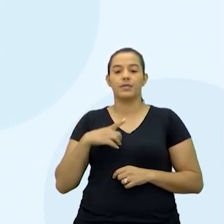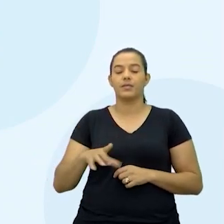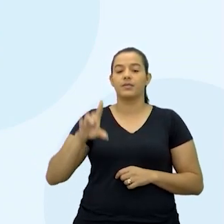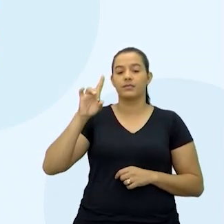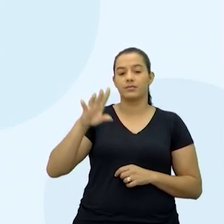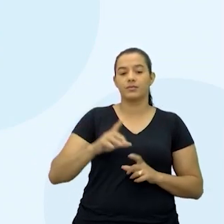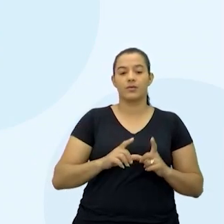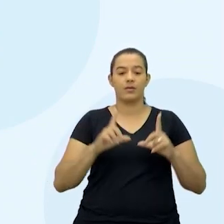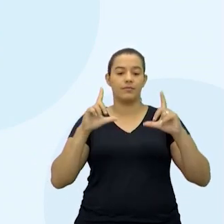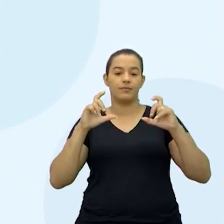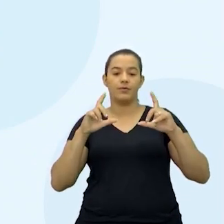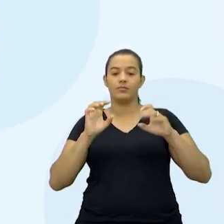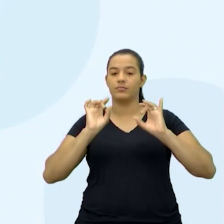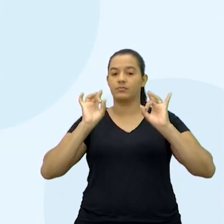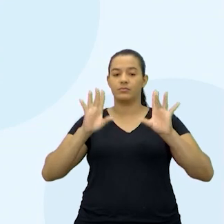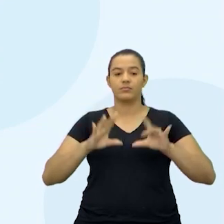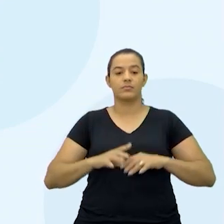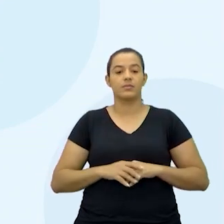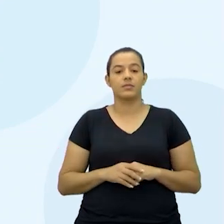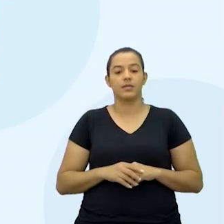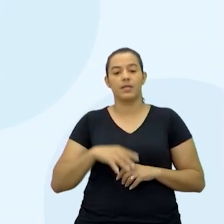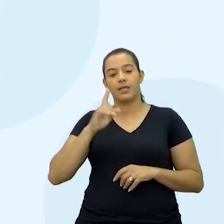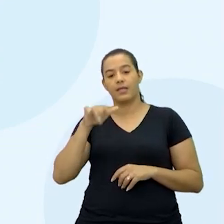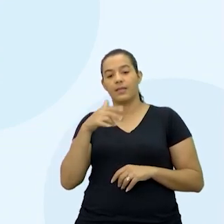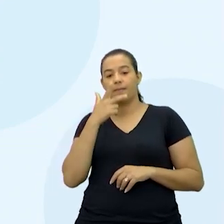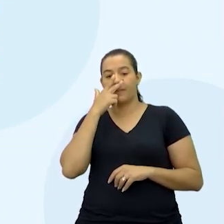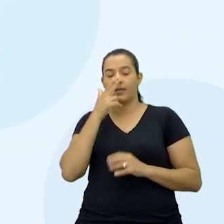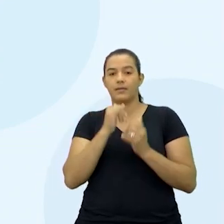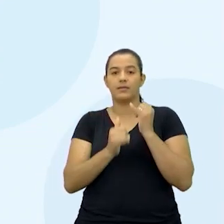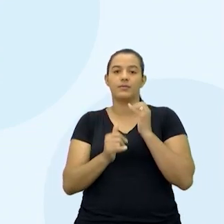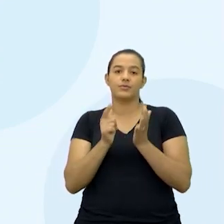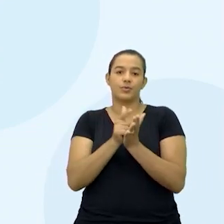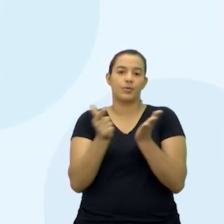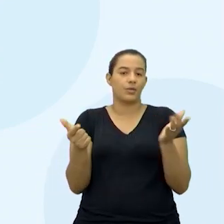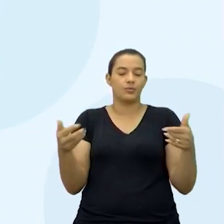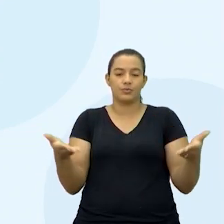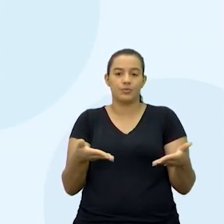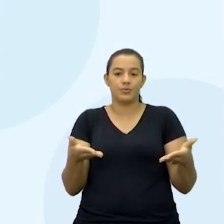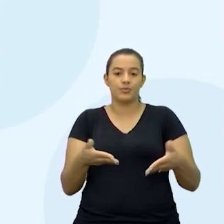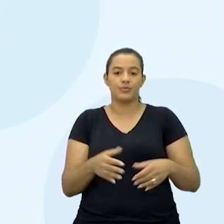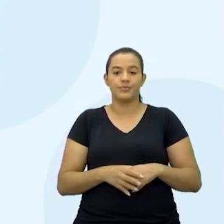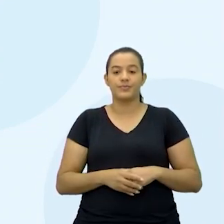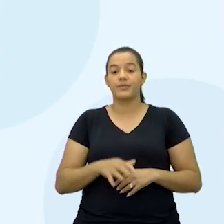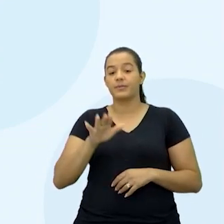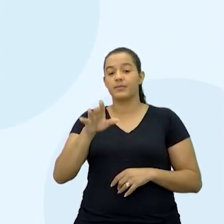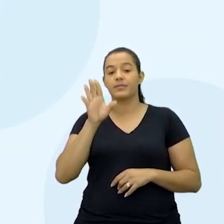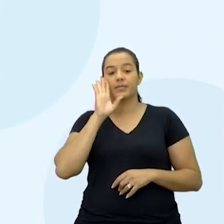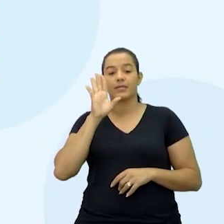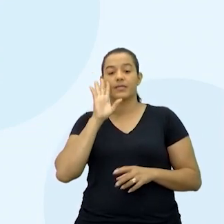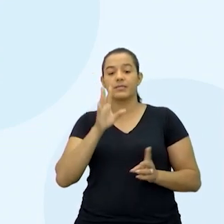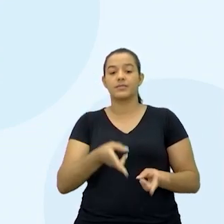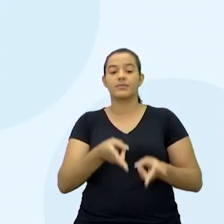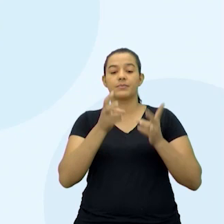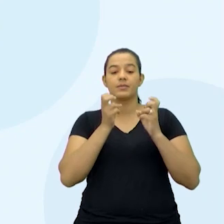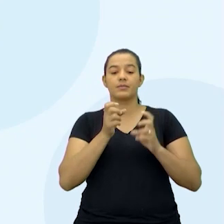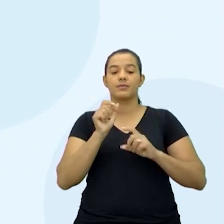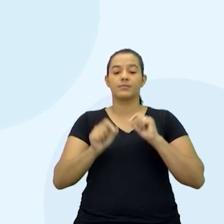a imagem, notem. Ela até parece um jornal de agora, né? Ela é só a imagem. O que é bacana nisso é que a gente já percebe